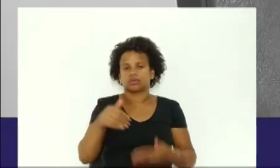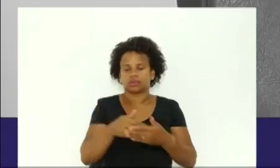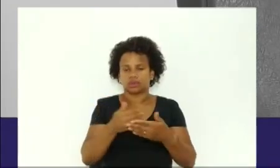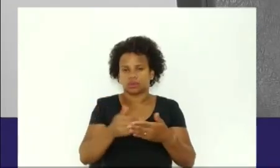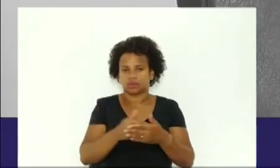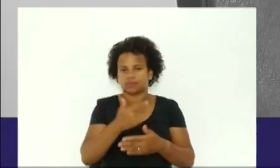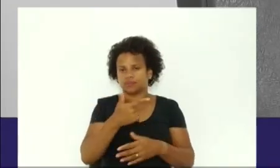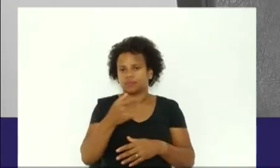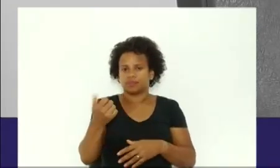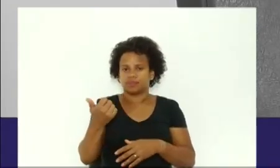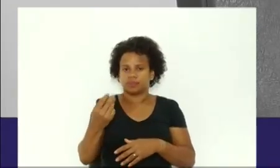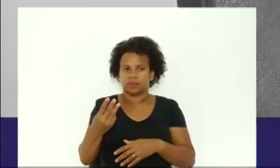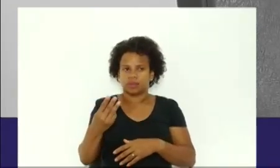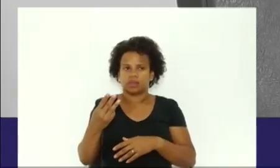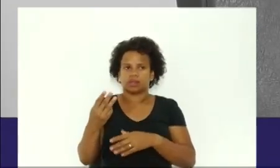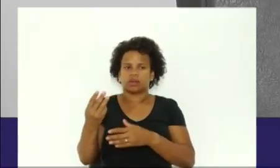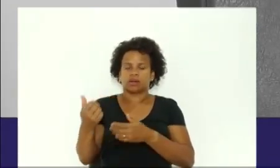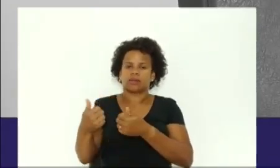do